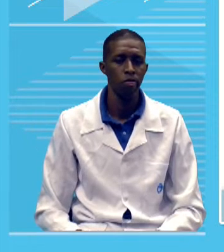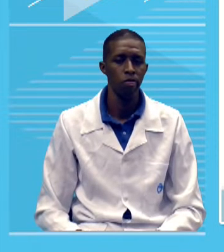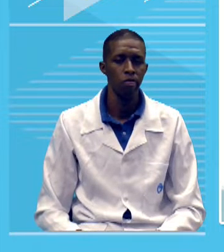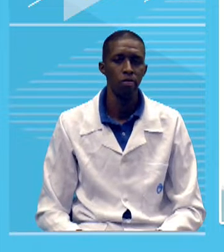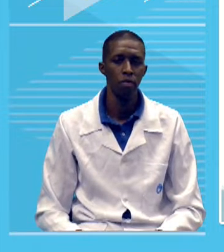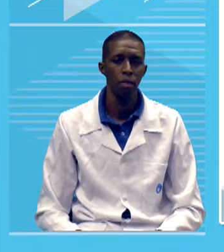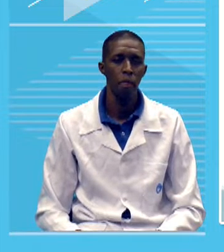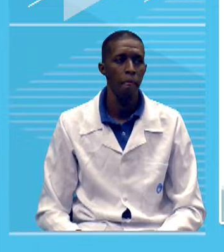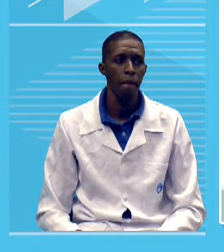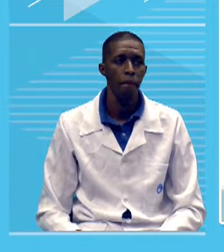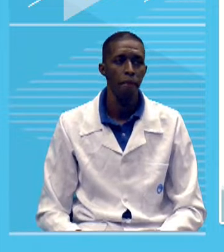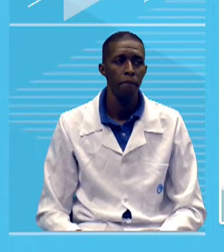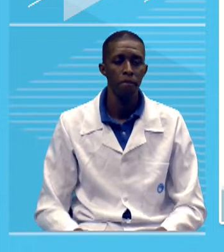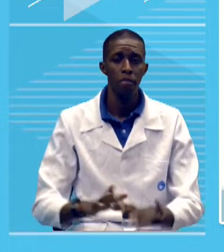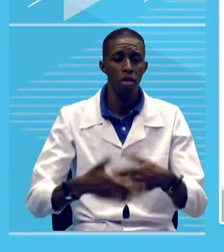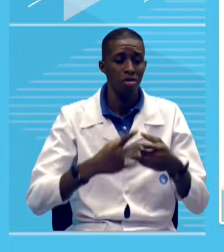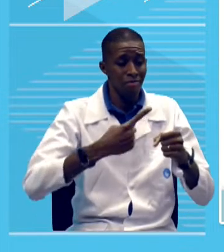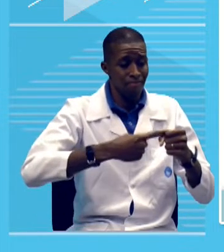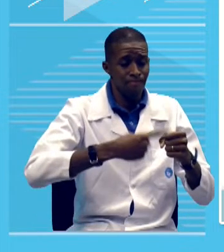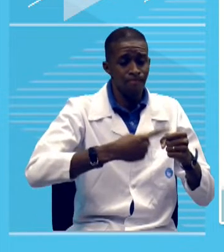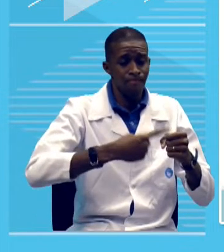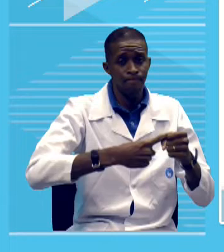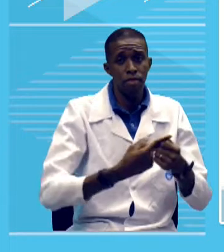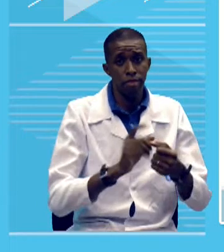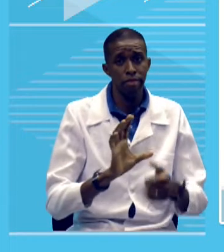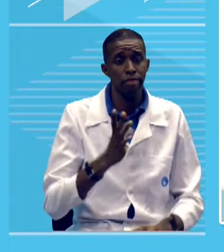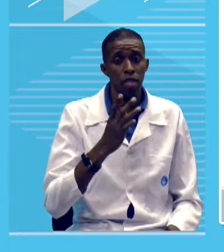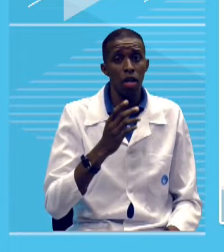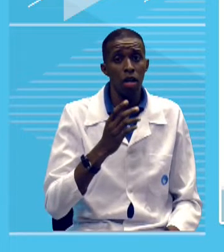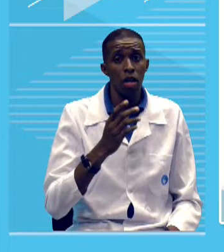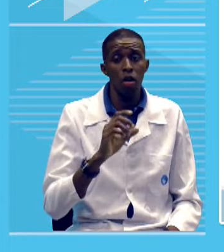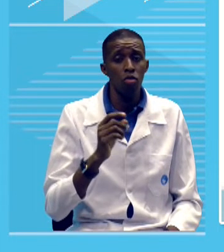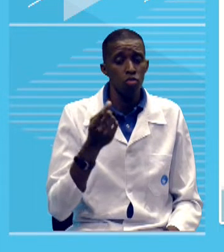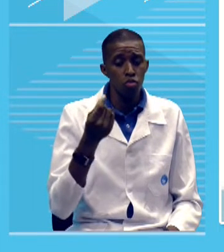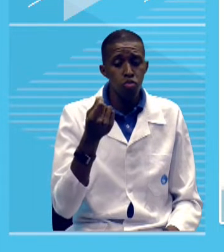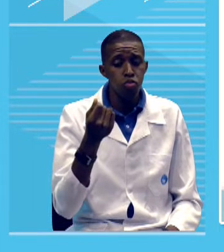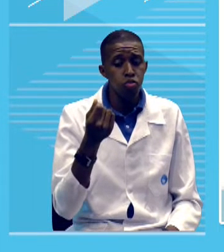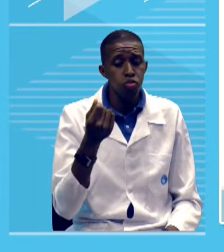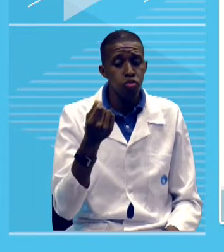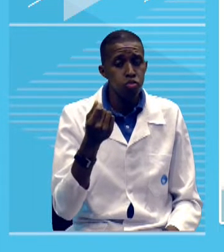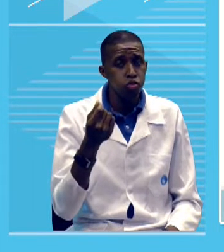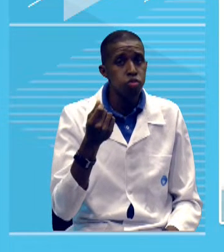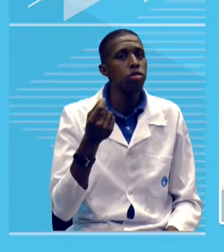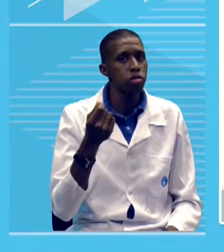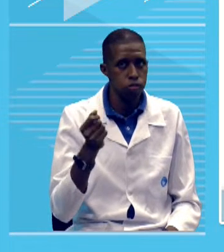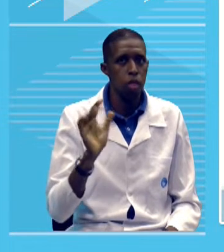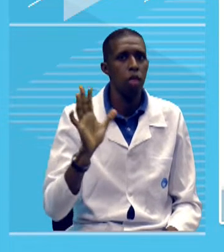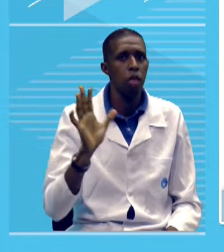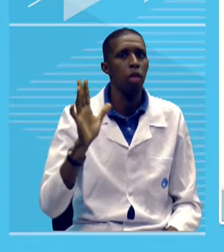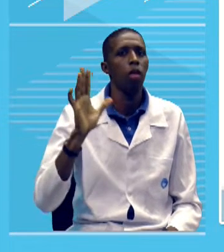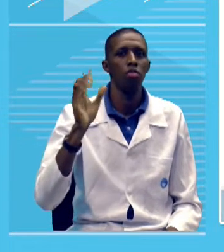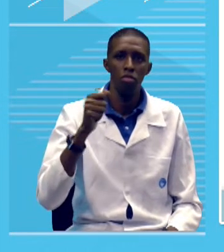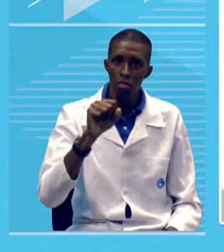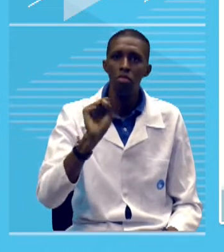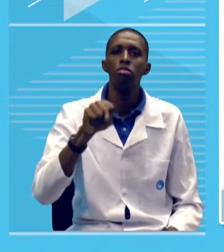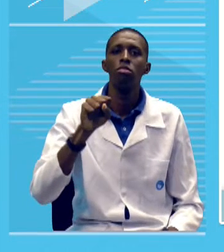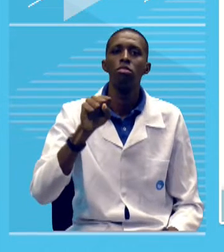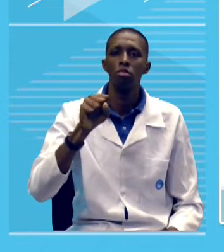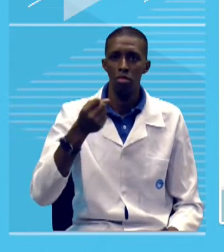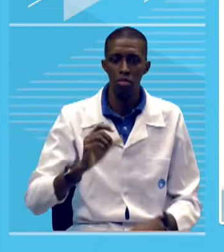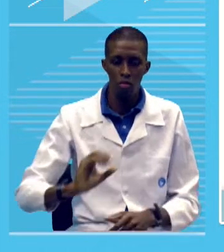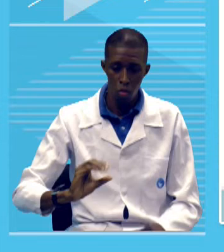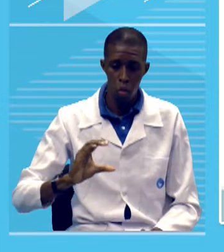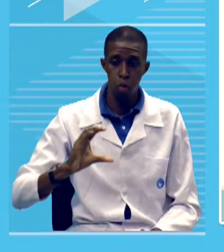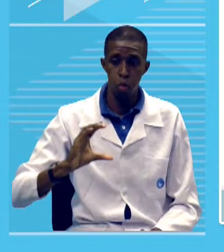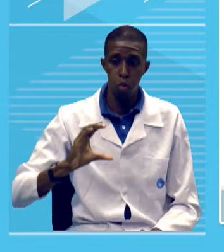Urbano as verbas são consideráveis viu as verbas são consideráveis só falta o